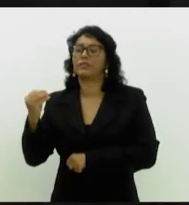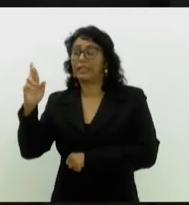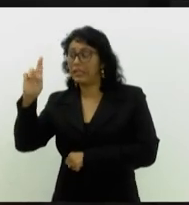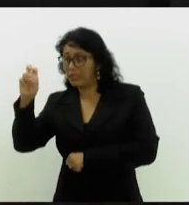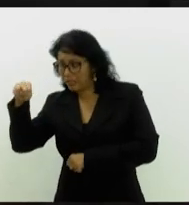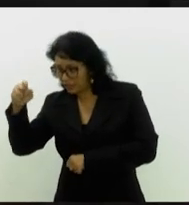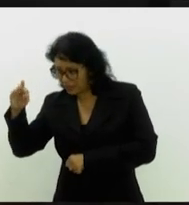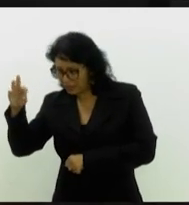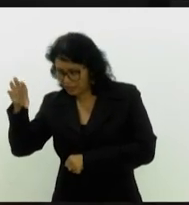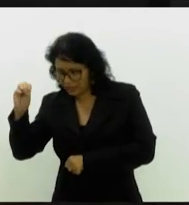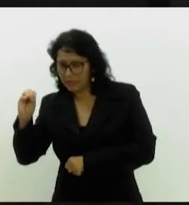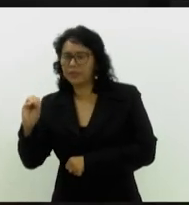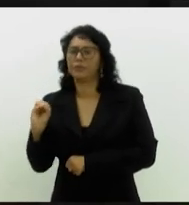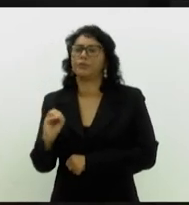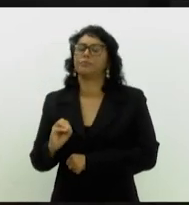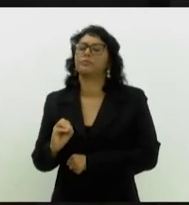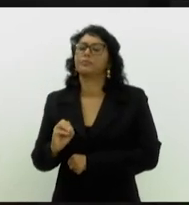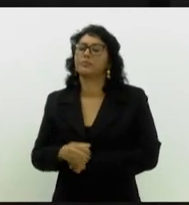Miranda